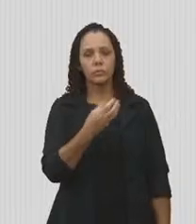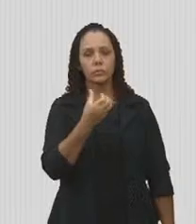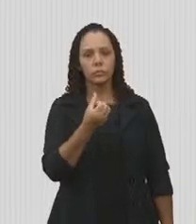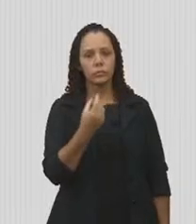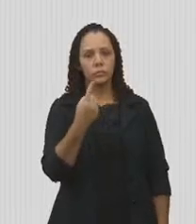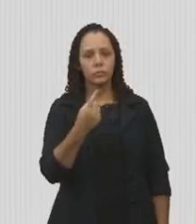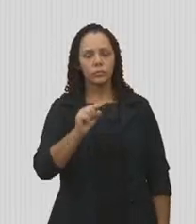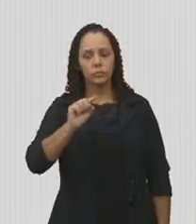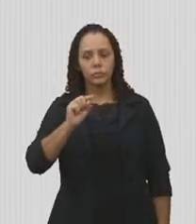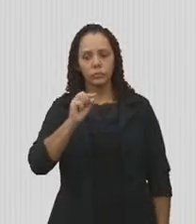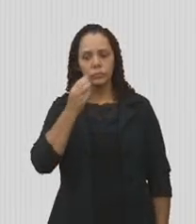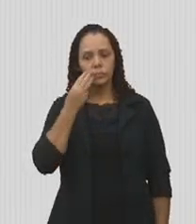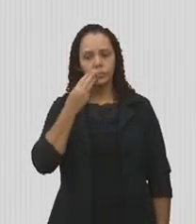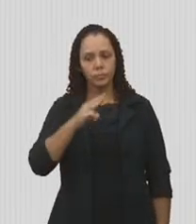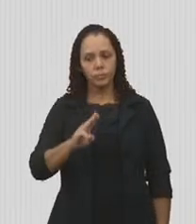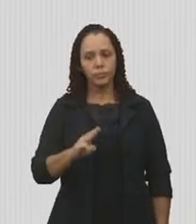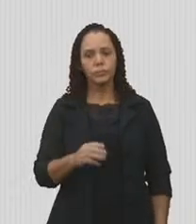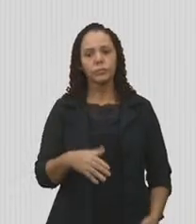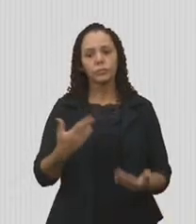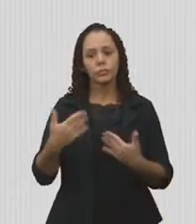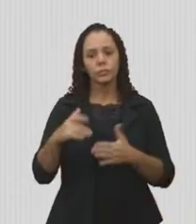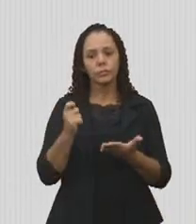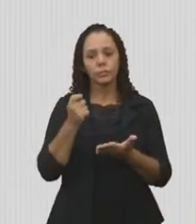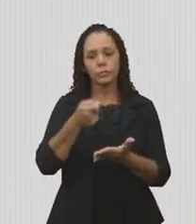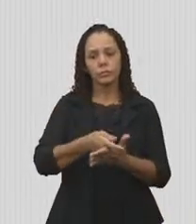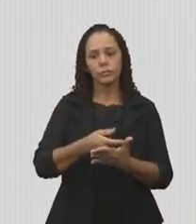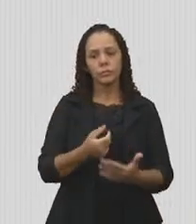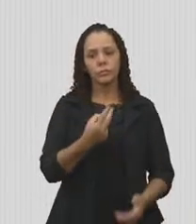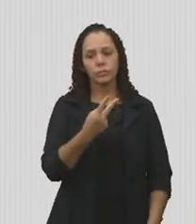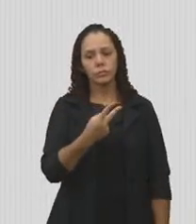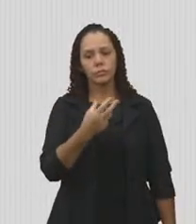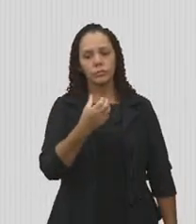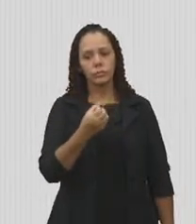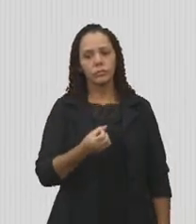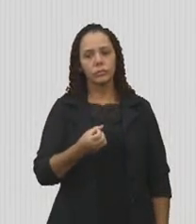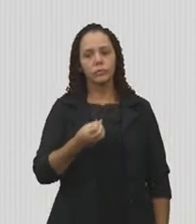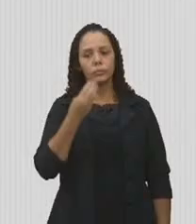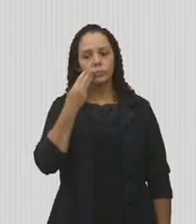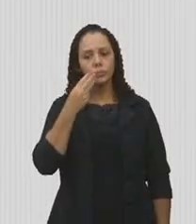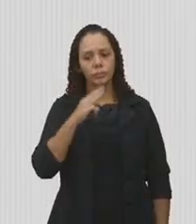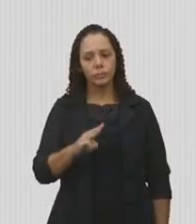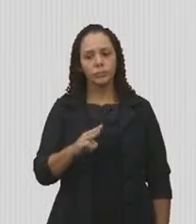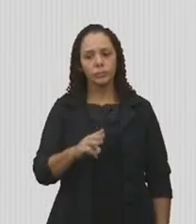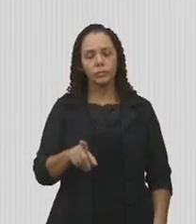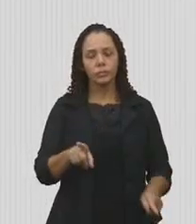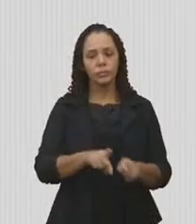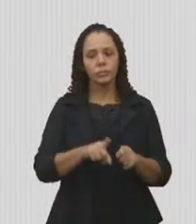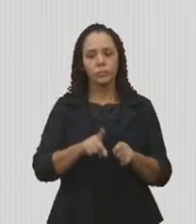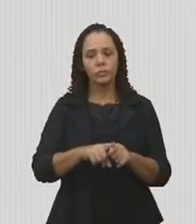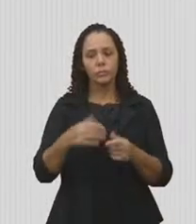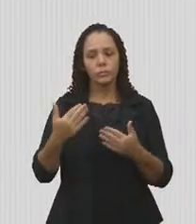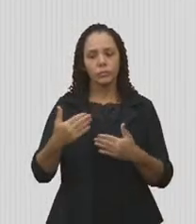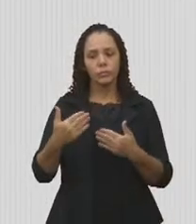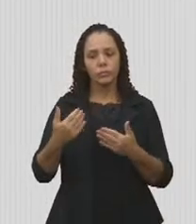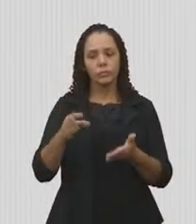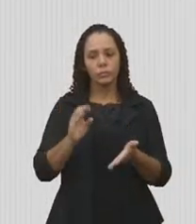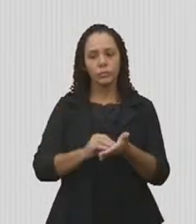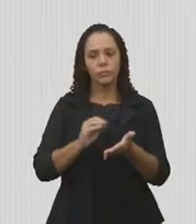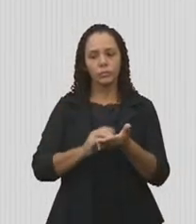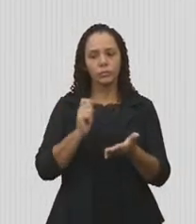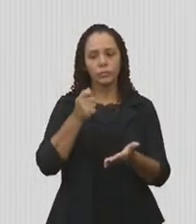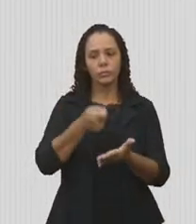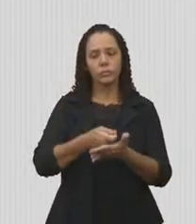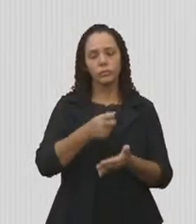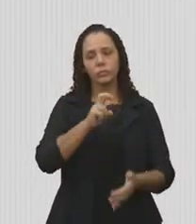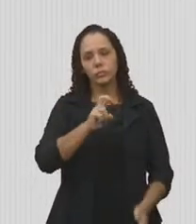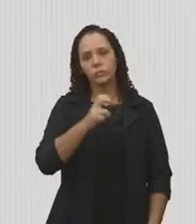restos a pagar processados dos últimos anos, 26 milhões, e os restos a pagar não processados dos últimos anos, de 52